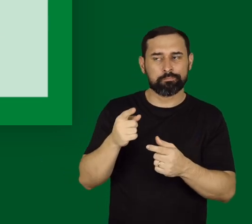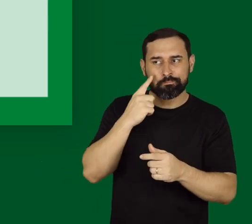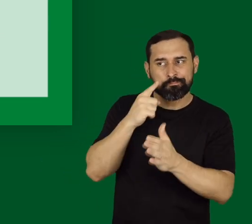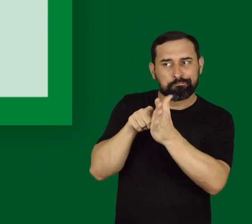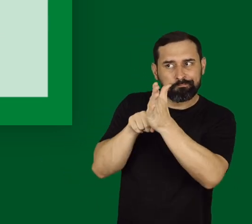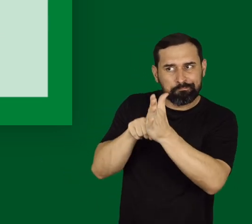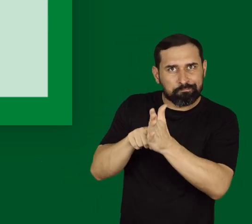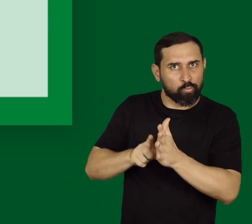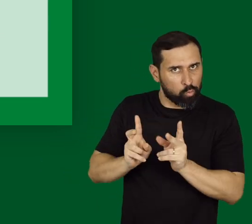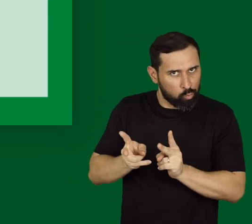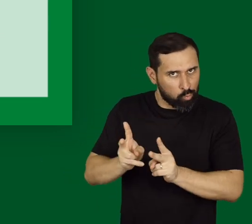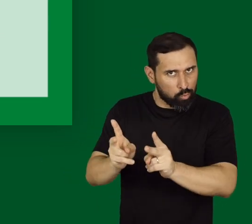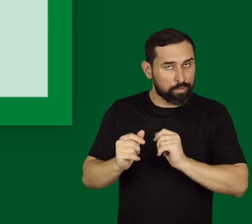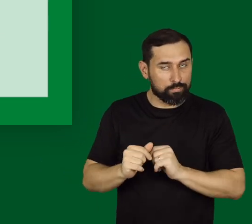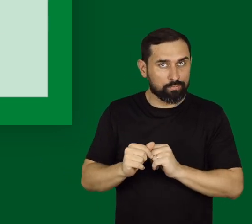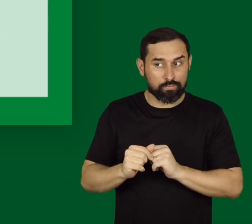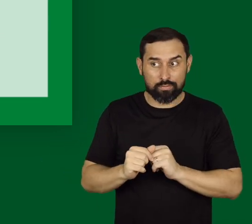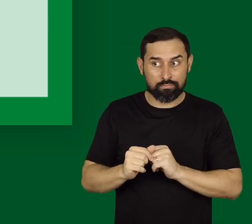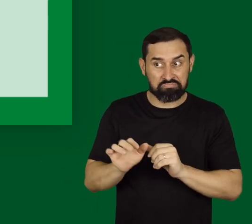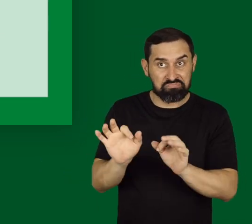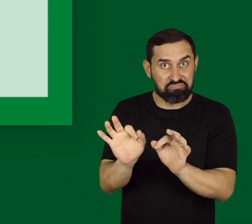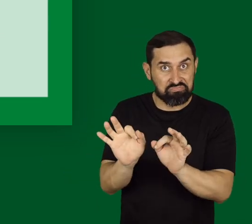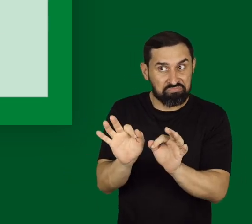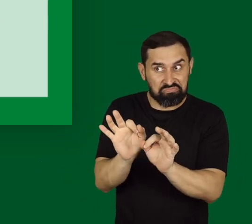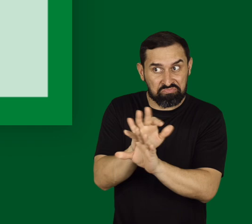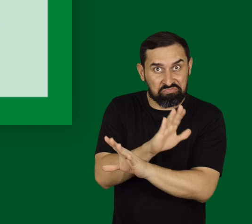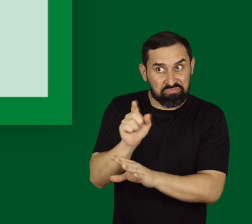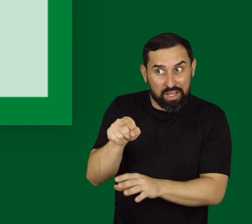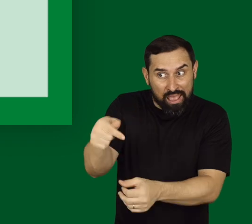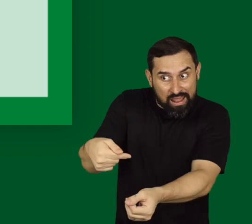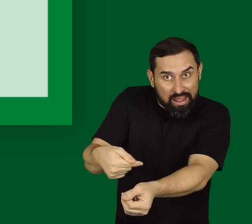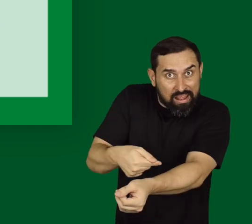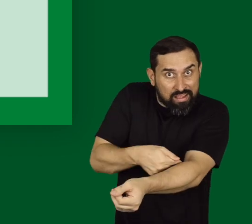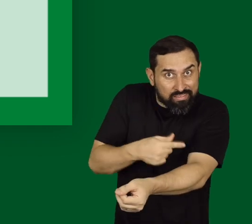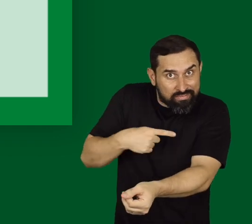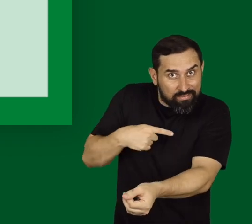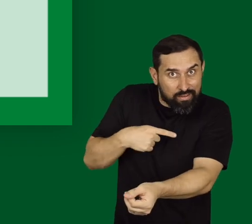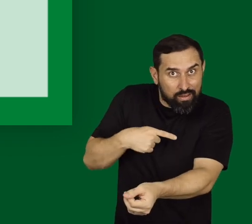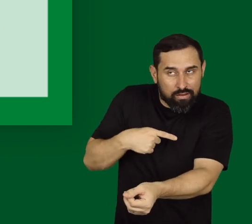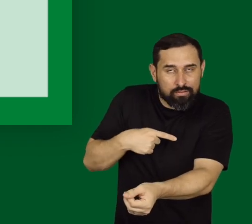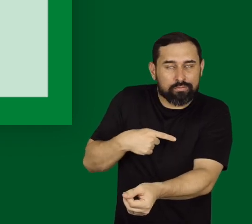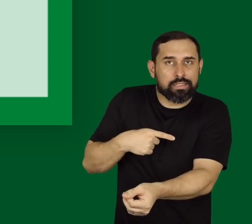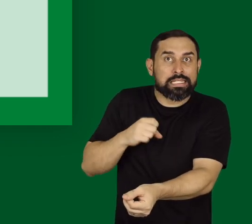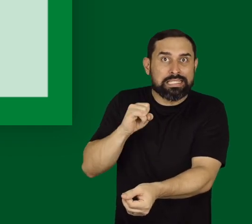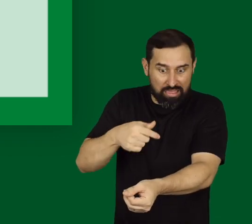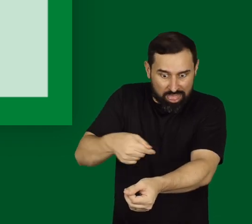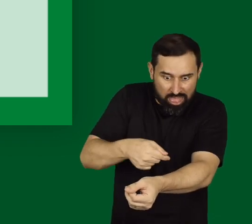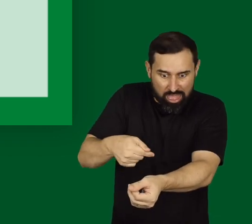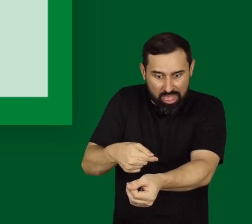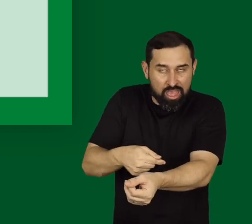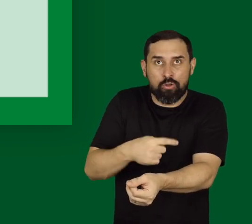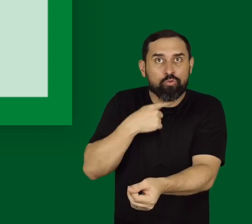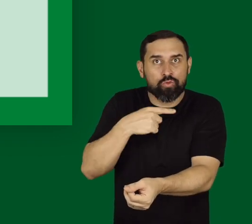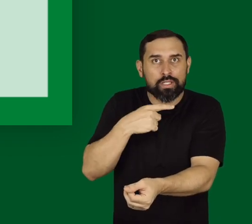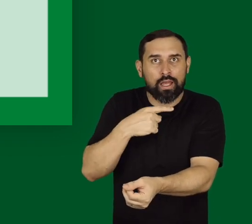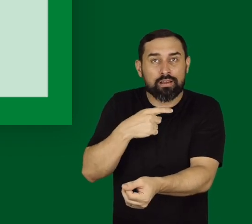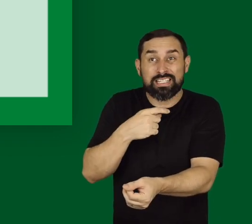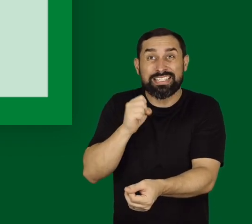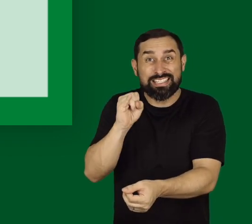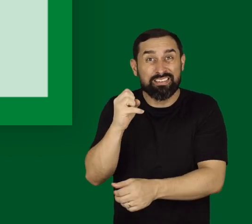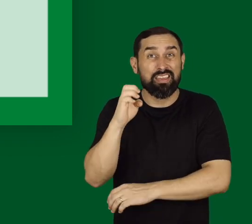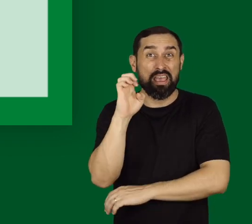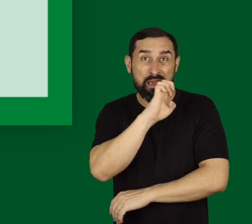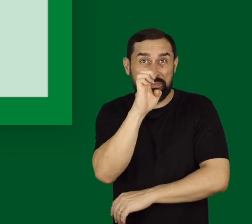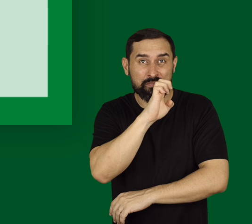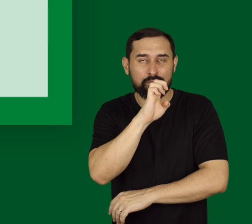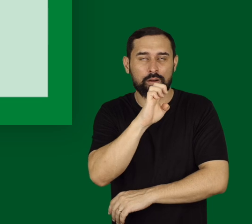coloca o oxímetro de pulso, eletro contínuo e lógico, depois que você fizer a tentativa do acesso vascular, se você não